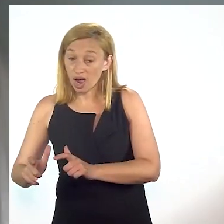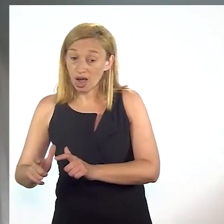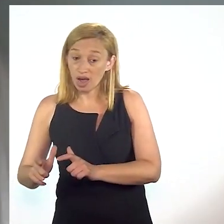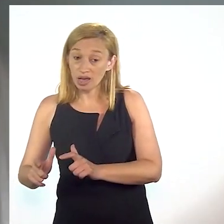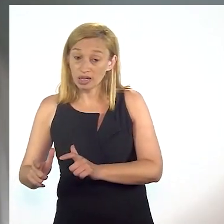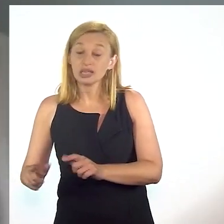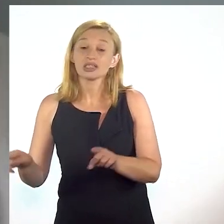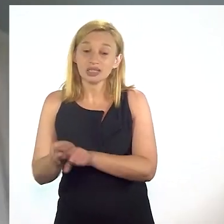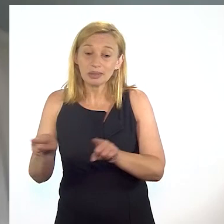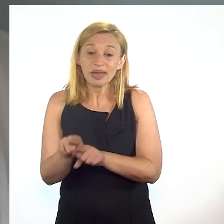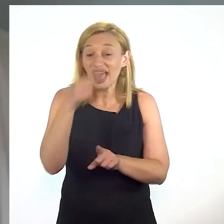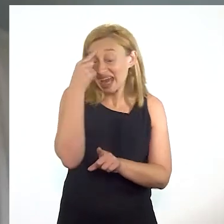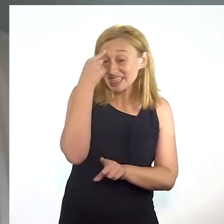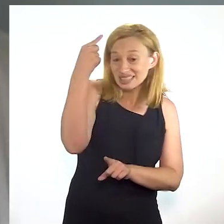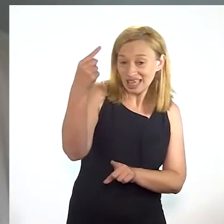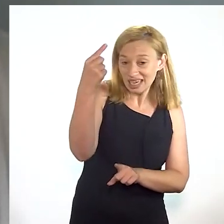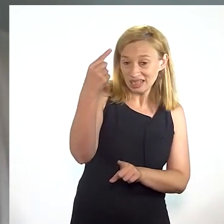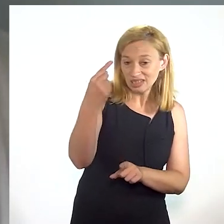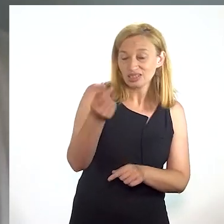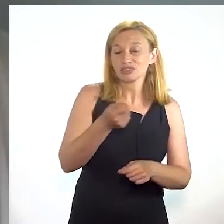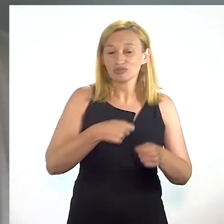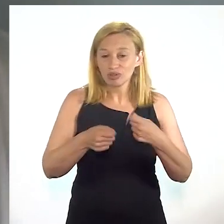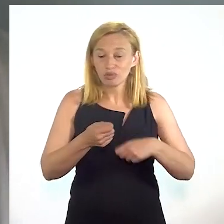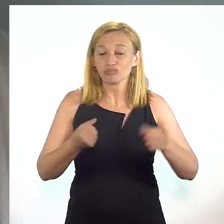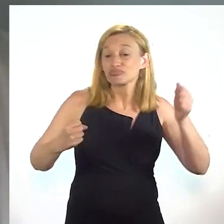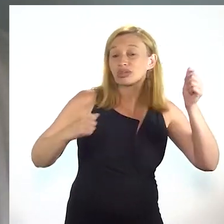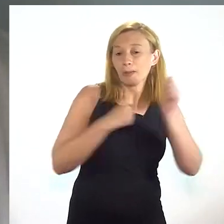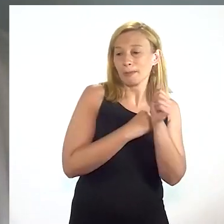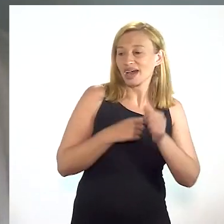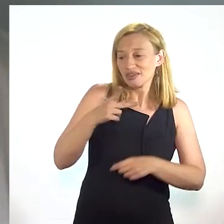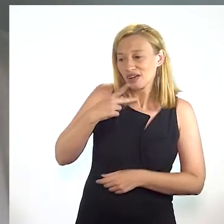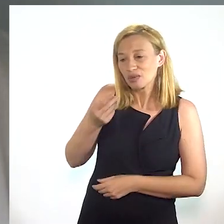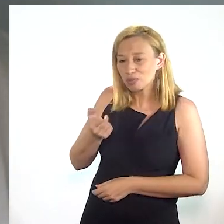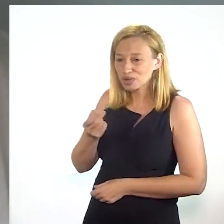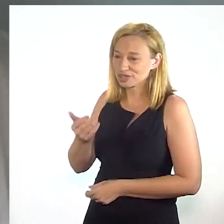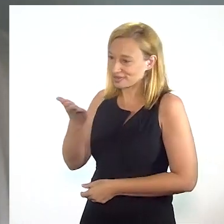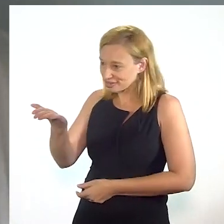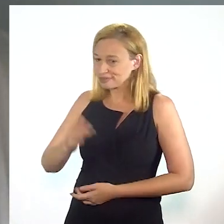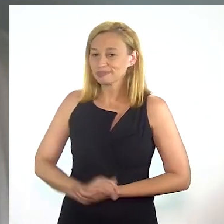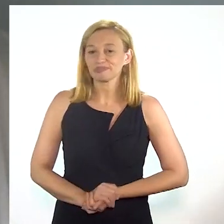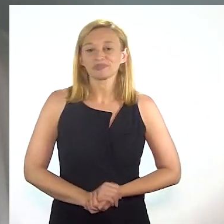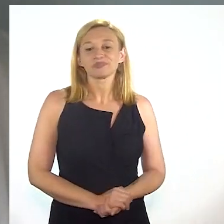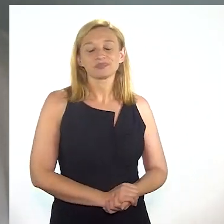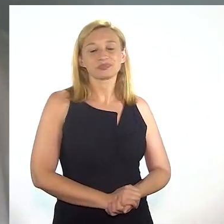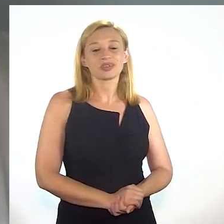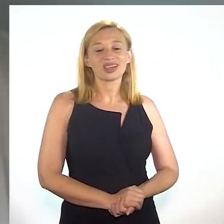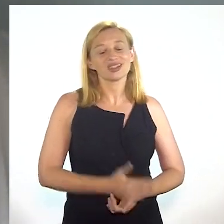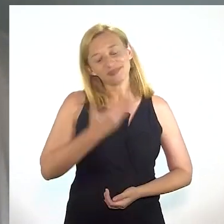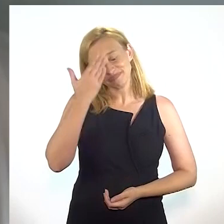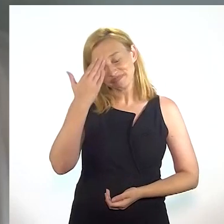um espaço e também a ideia de um negócio de impacto. Então, conta aí pra gente, Carmen.